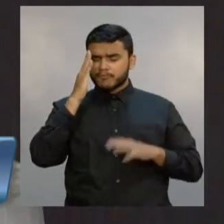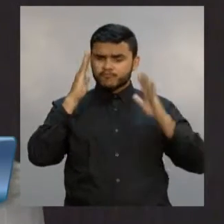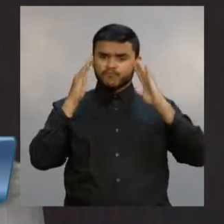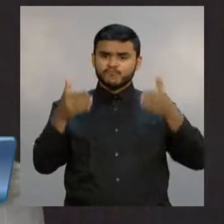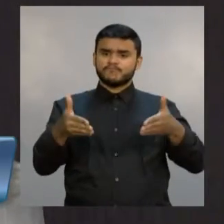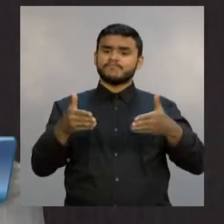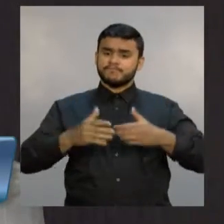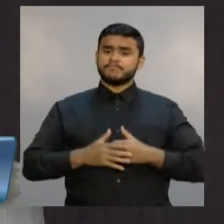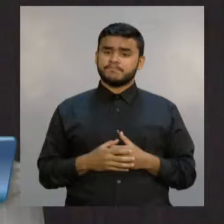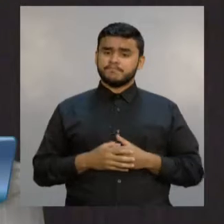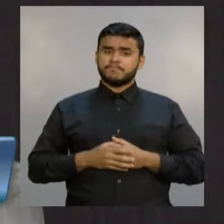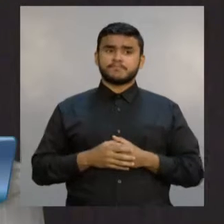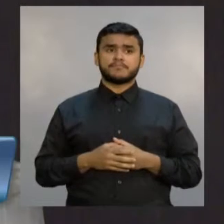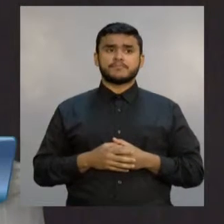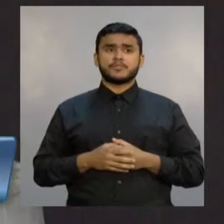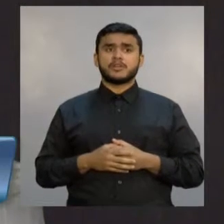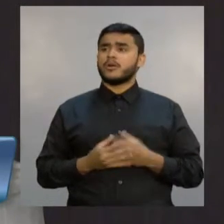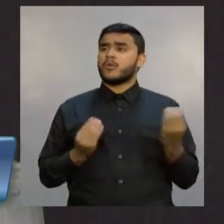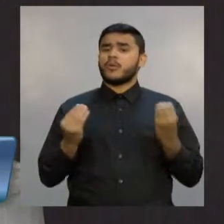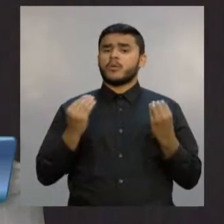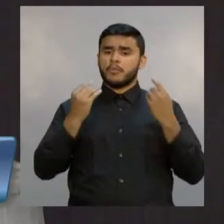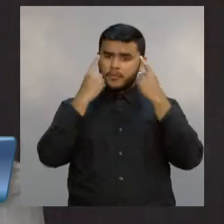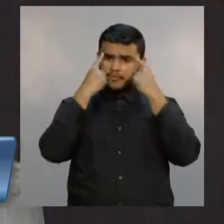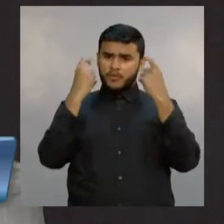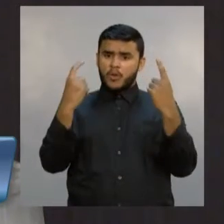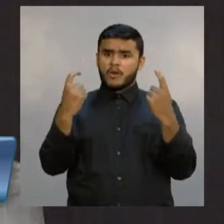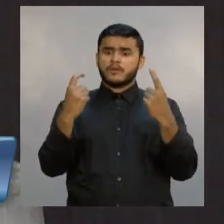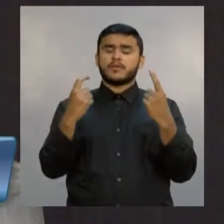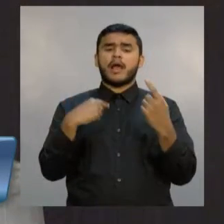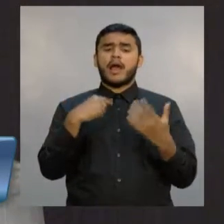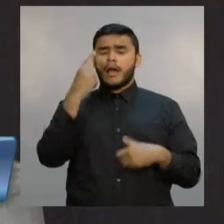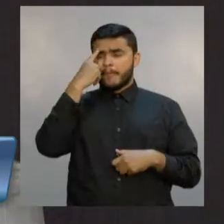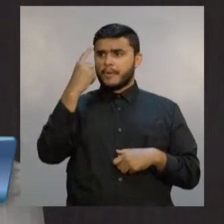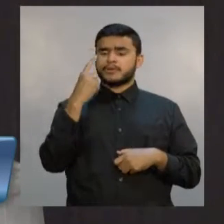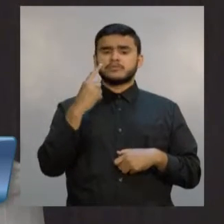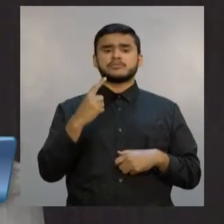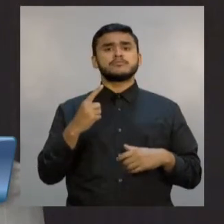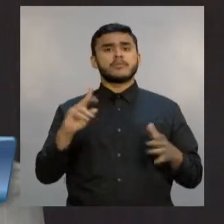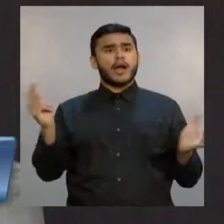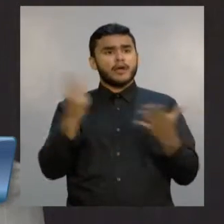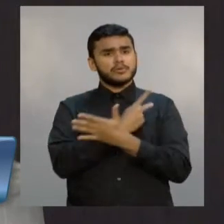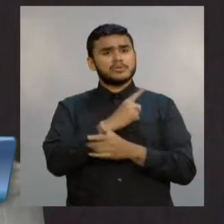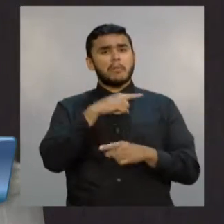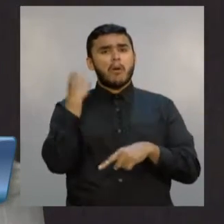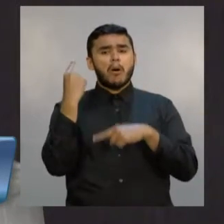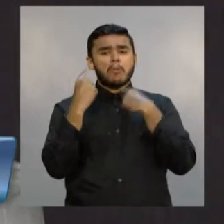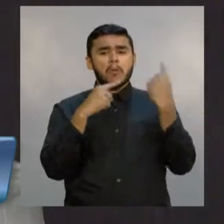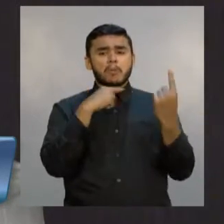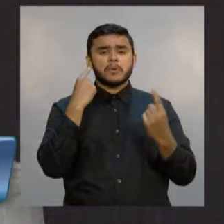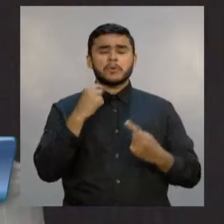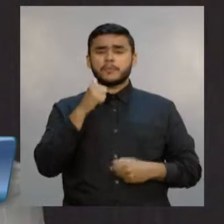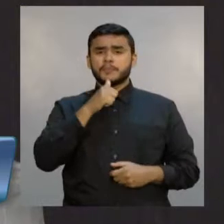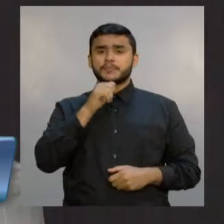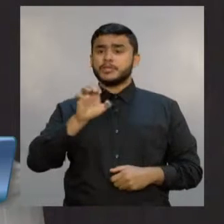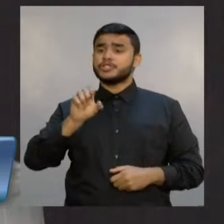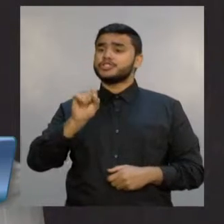precisa. A agenda contra a violência que vitimou